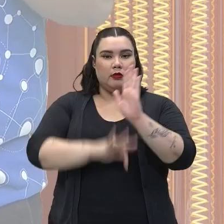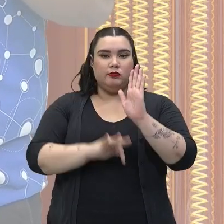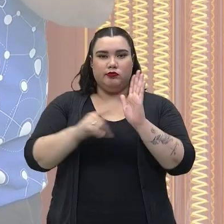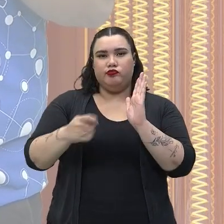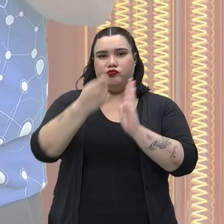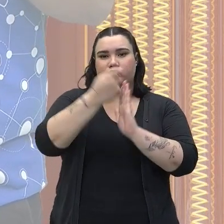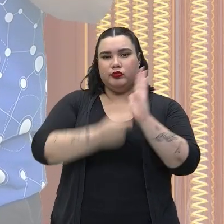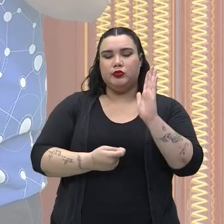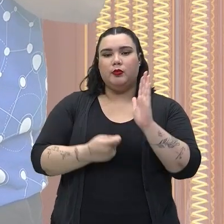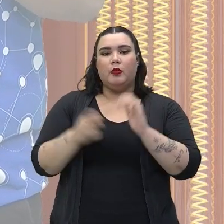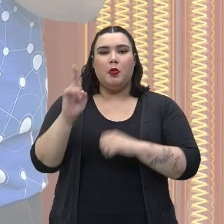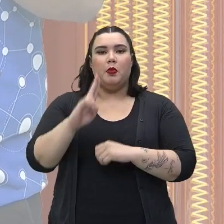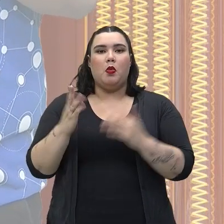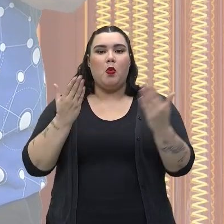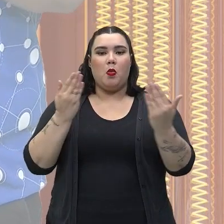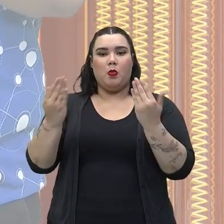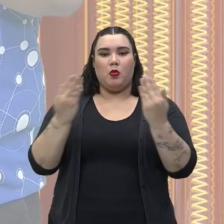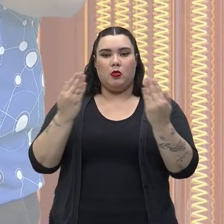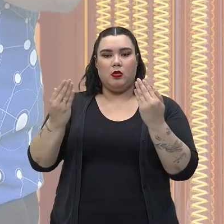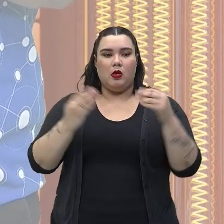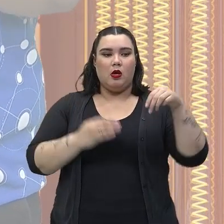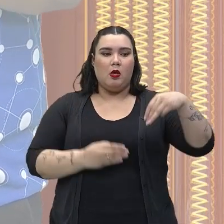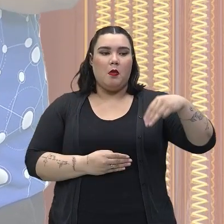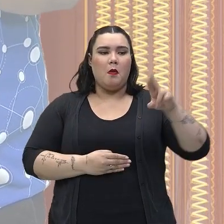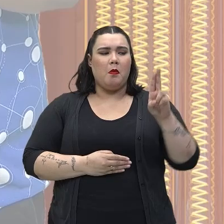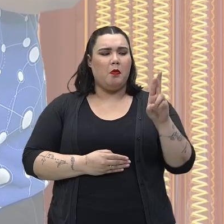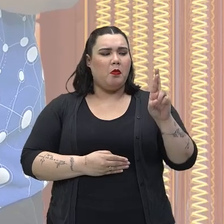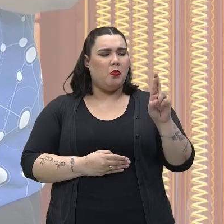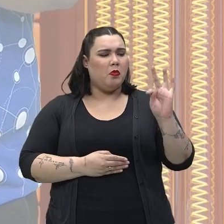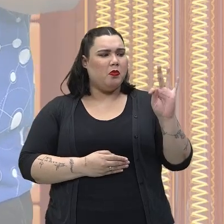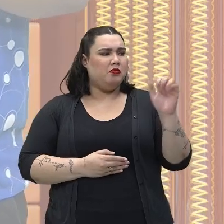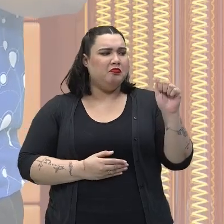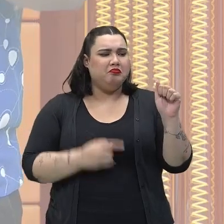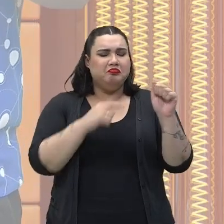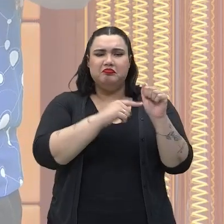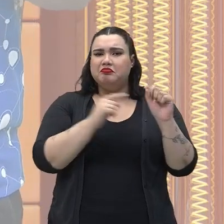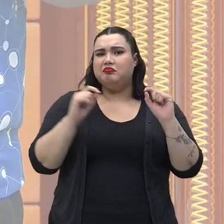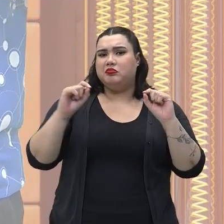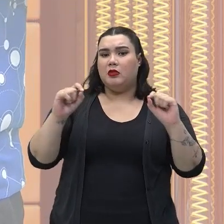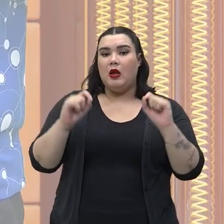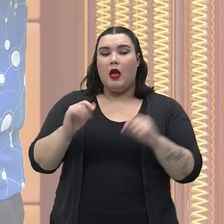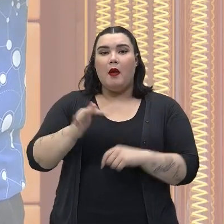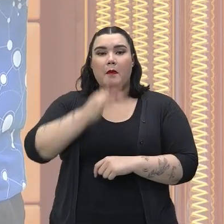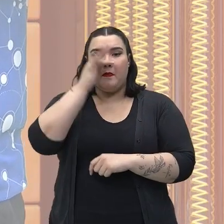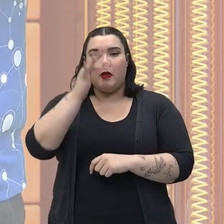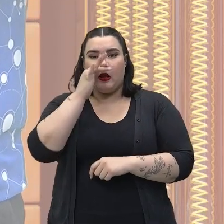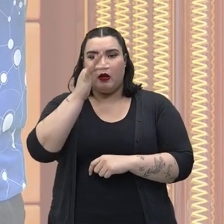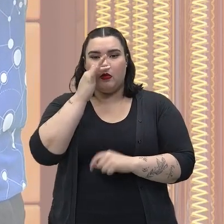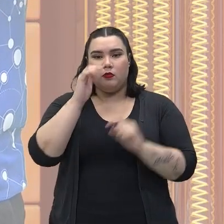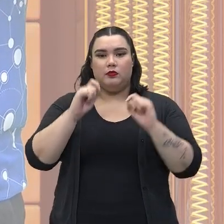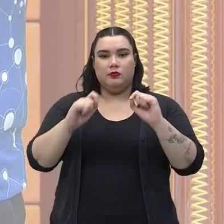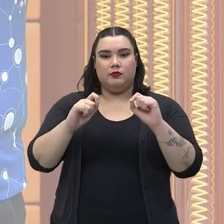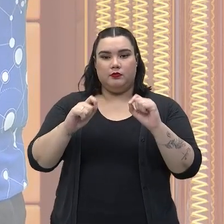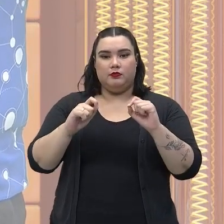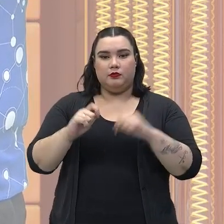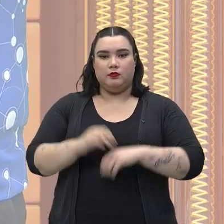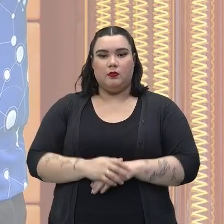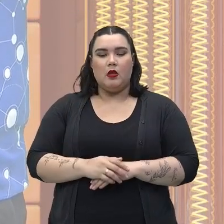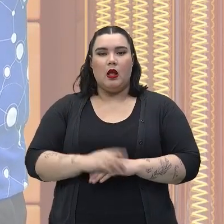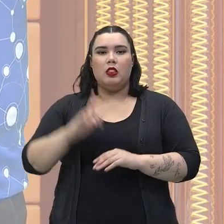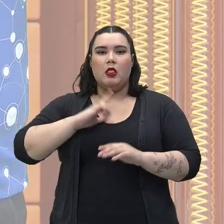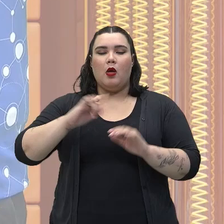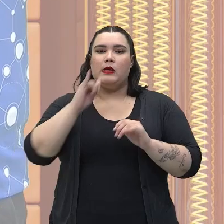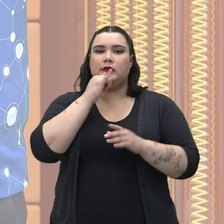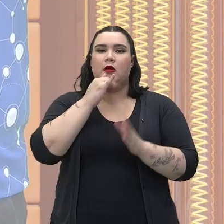esse termo índio, comparando a murta. O que é a murta? A murta é uma planta, você já viu aquela planta que sobe pelos